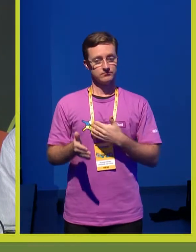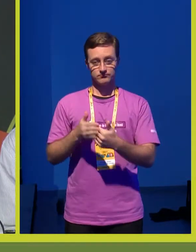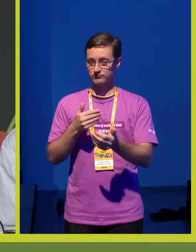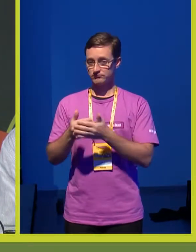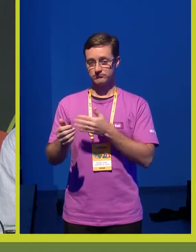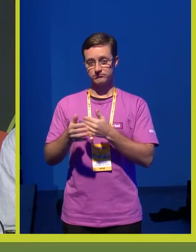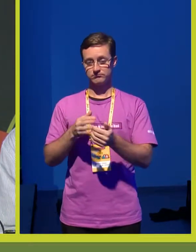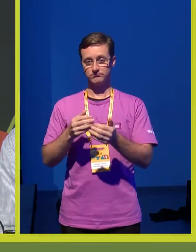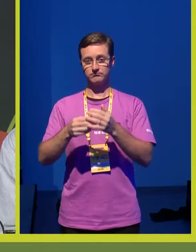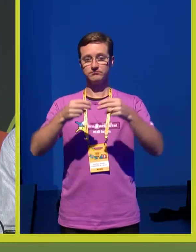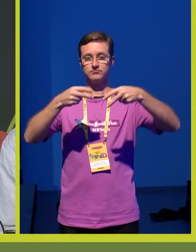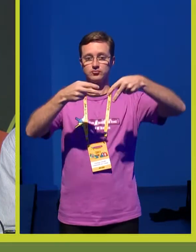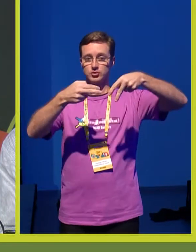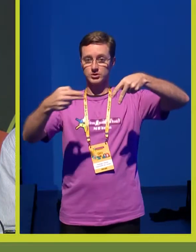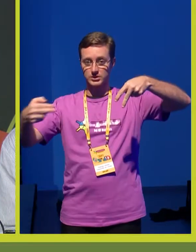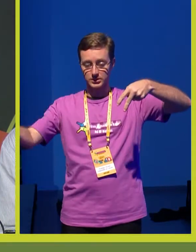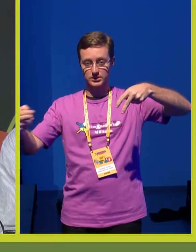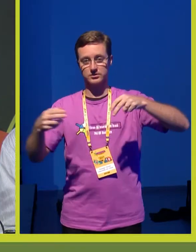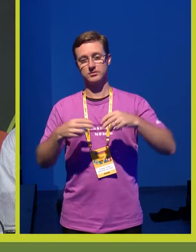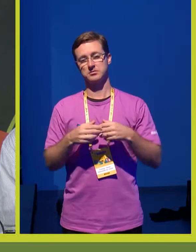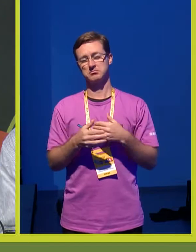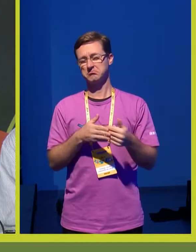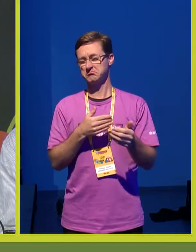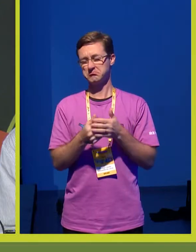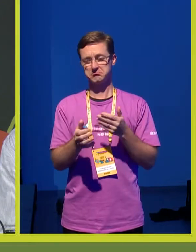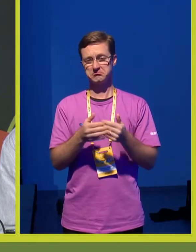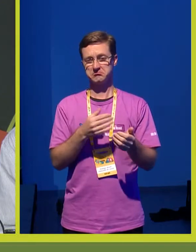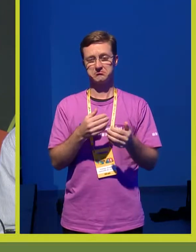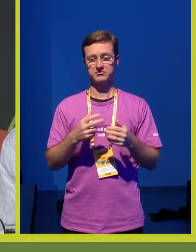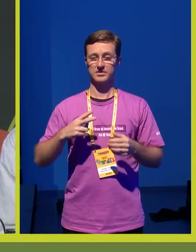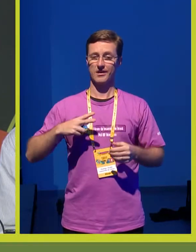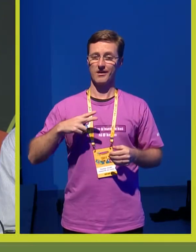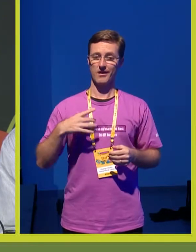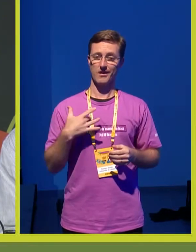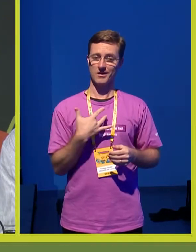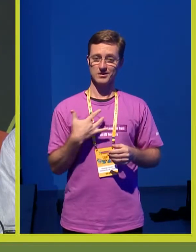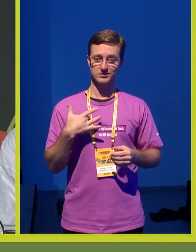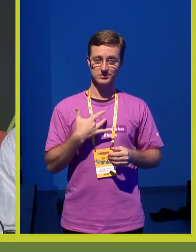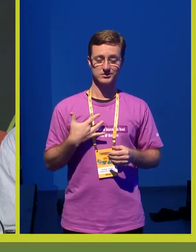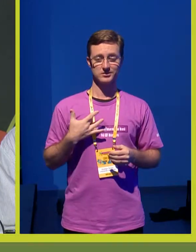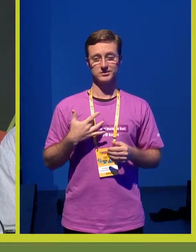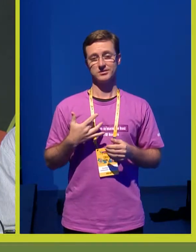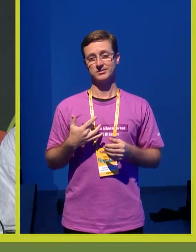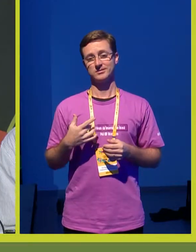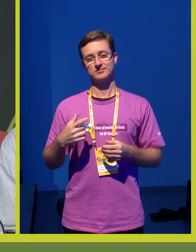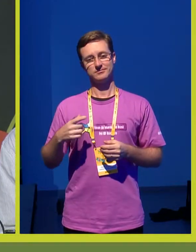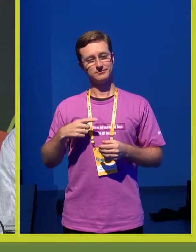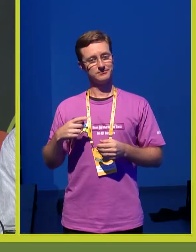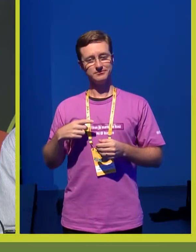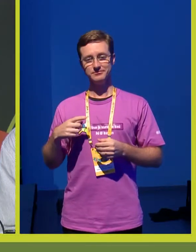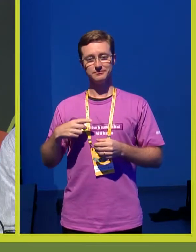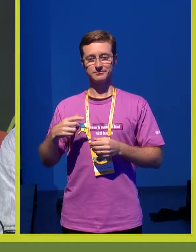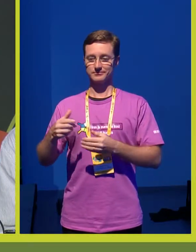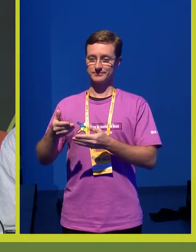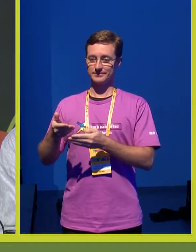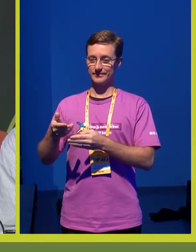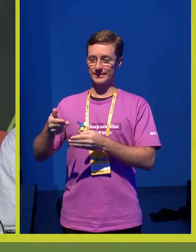raça ou do gênero você tem uma identificação com níveis de escorde de